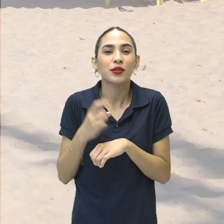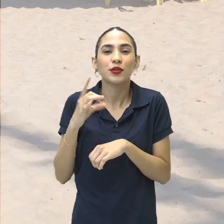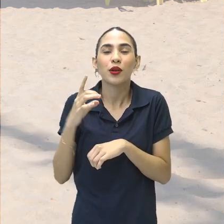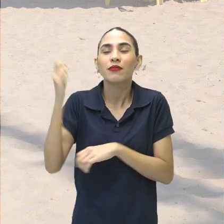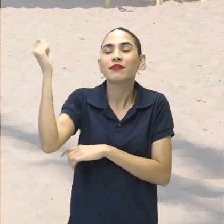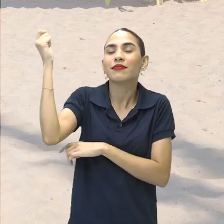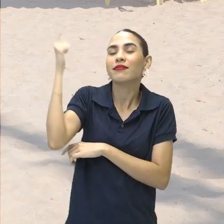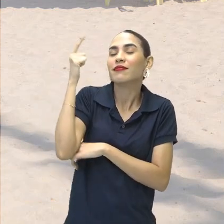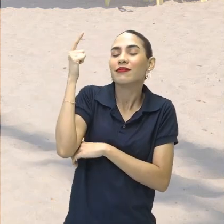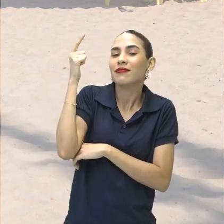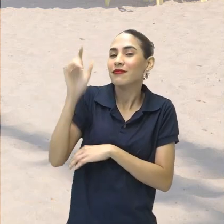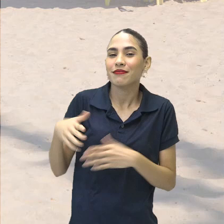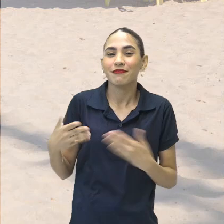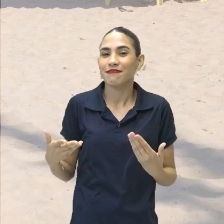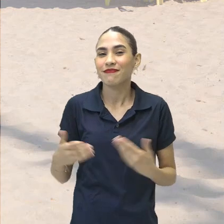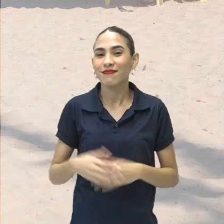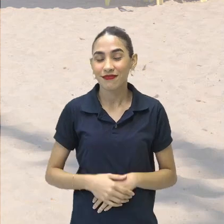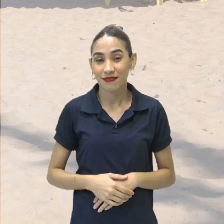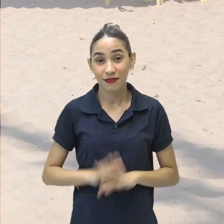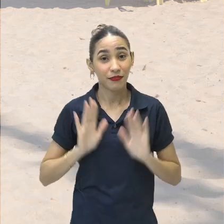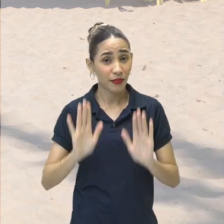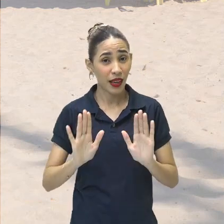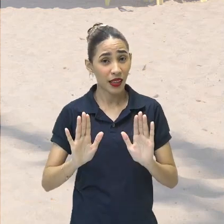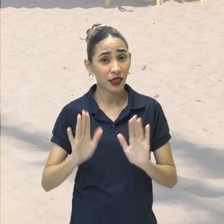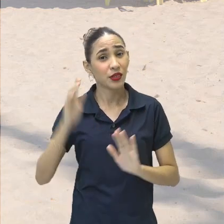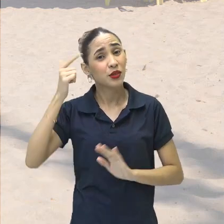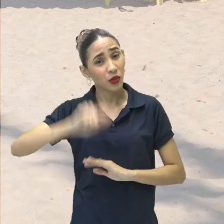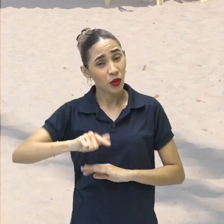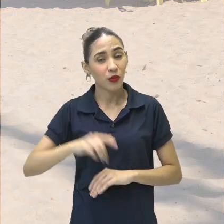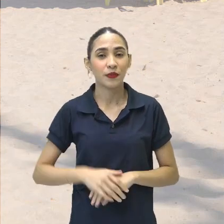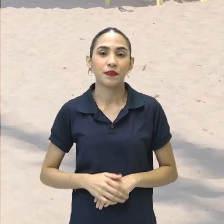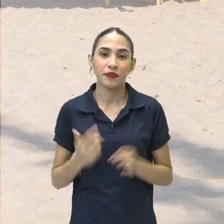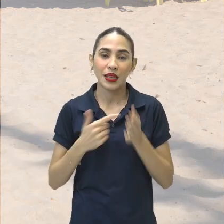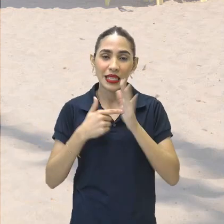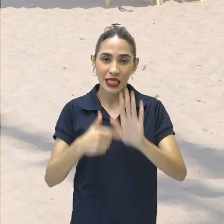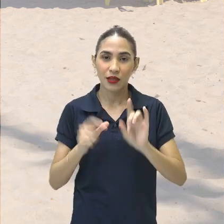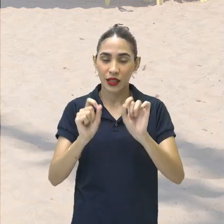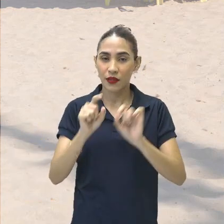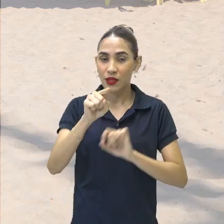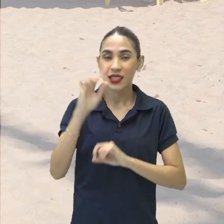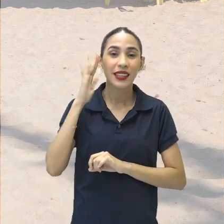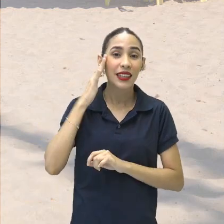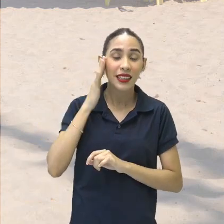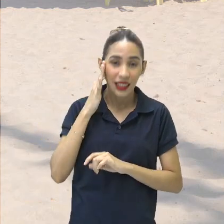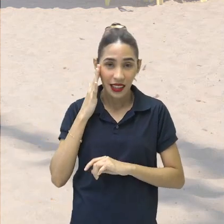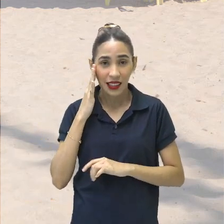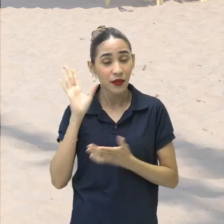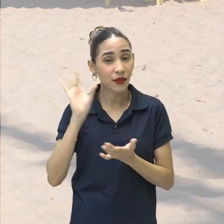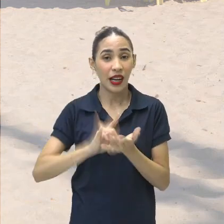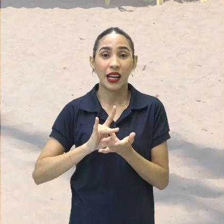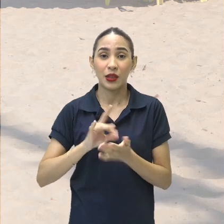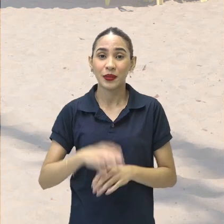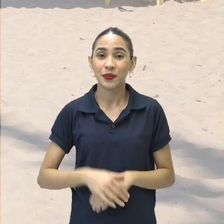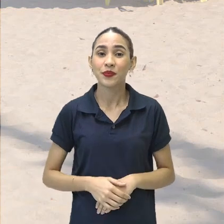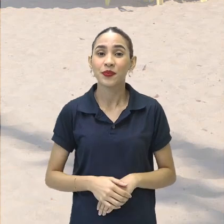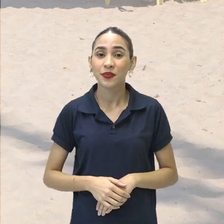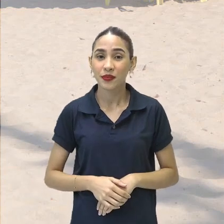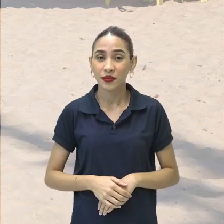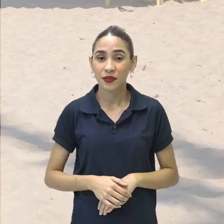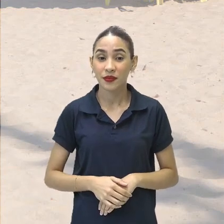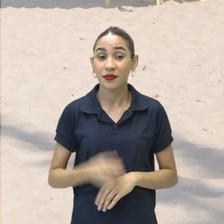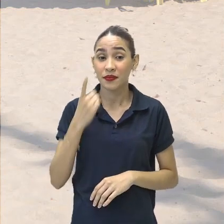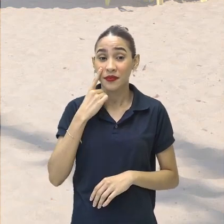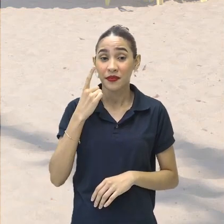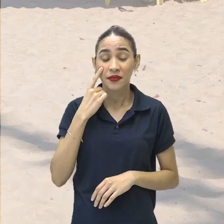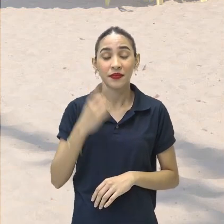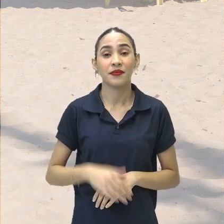pegando um sol, né? Mas, novamente, eu trago vocês aqui para entender essa realidade. Olha